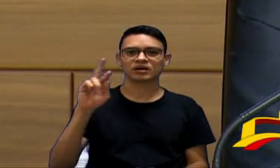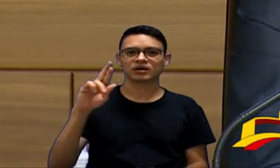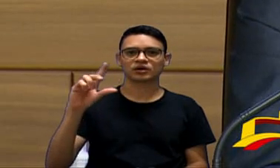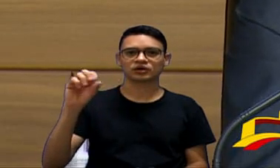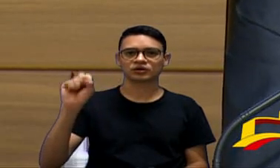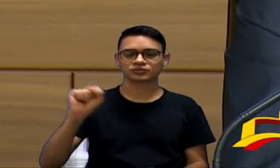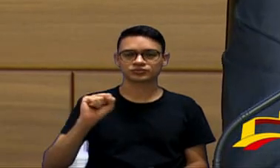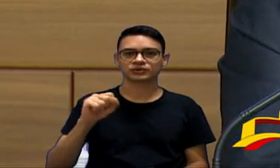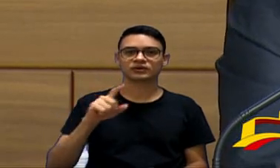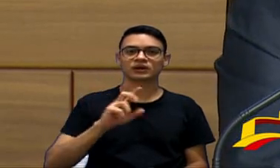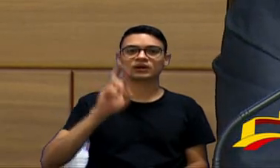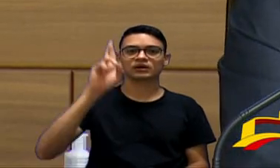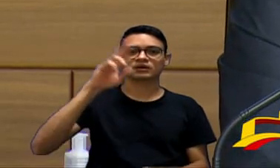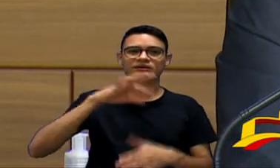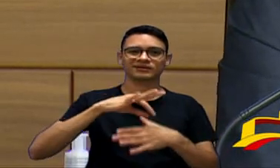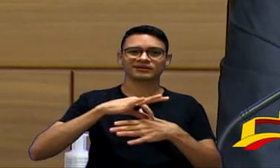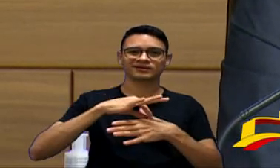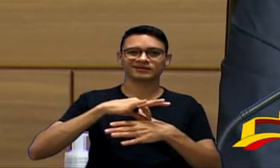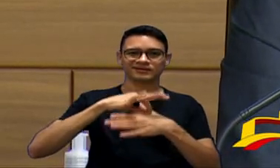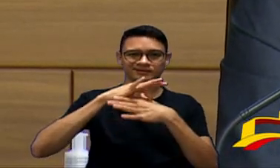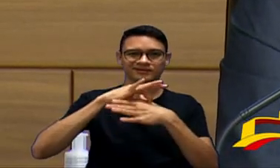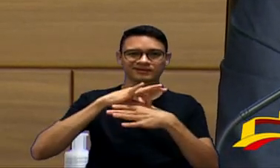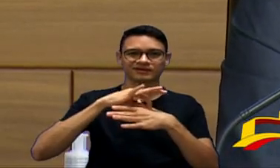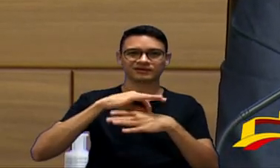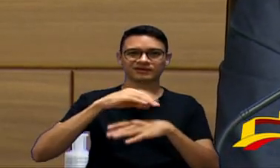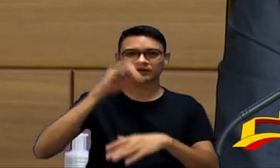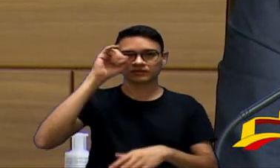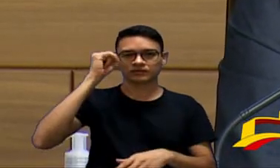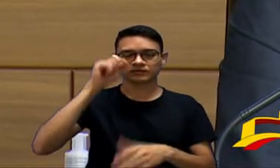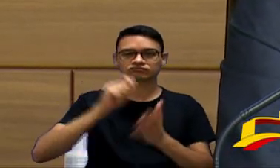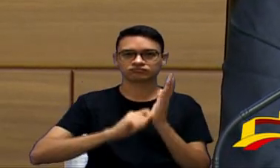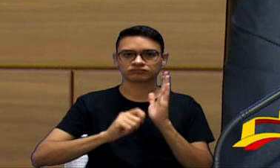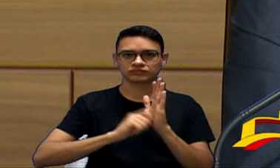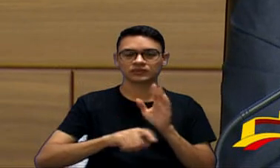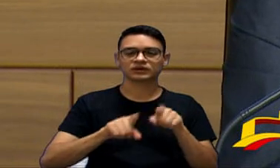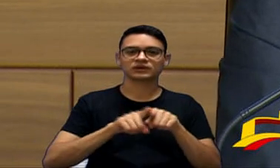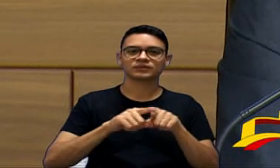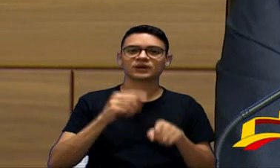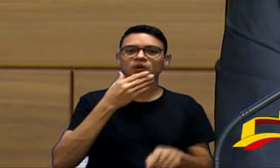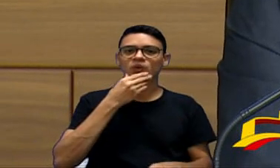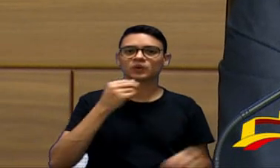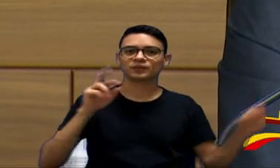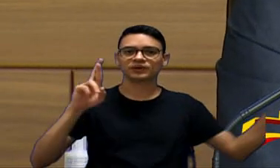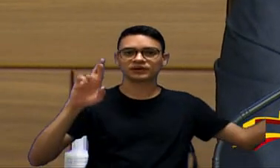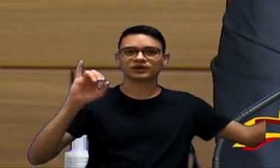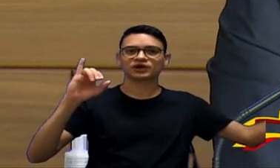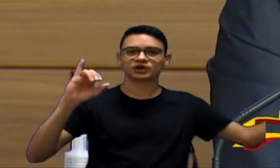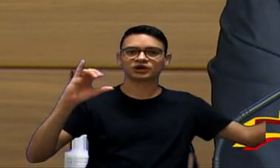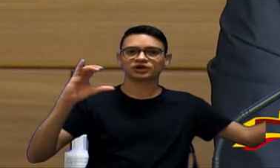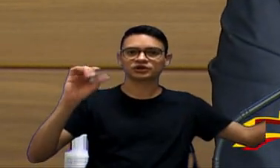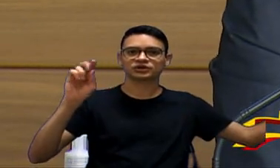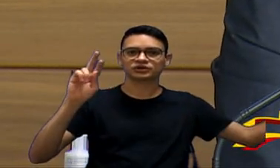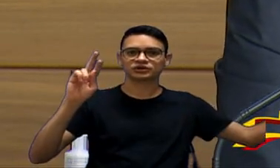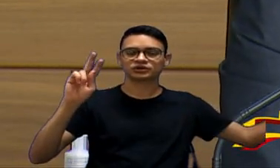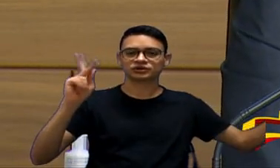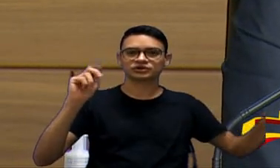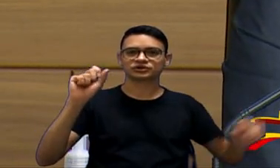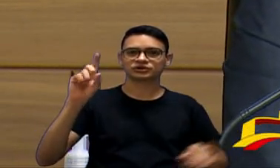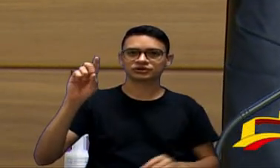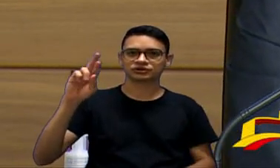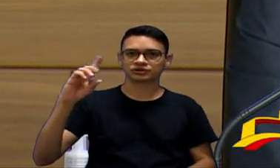nobre vereador e líder João Donizete. Voto de congratulações ao nosso amigo Richard Pasqualini pela passagem da sua data